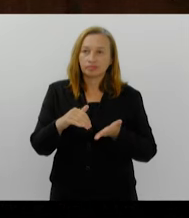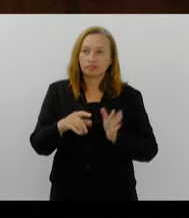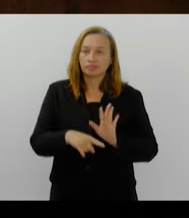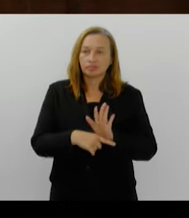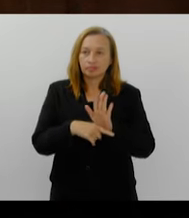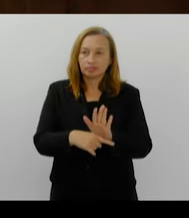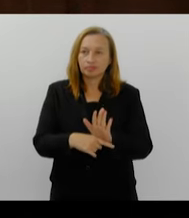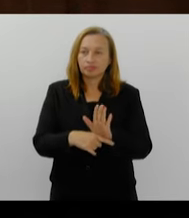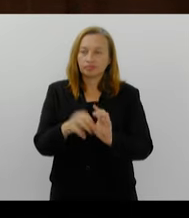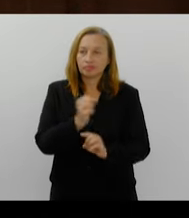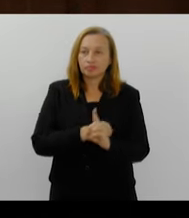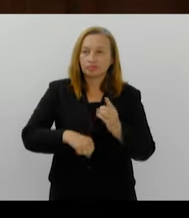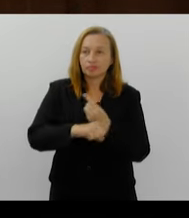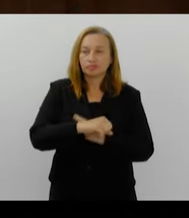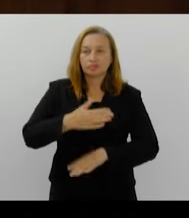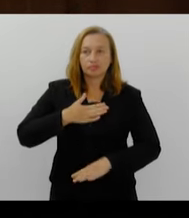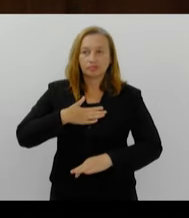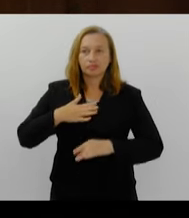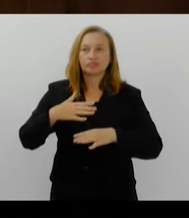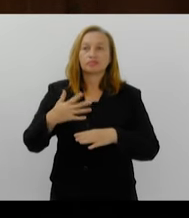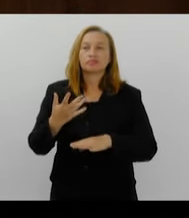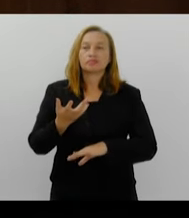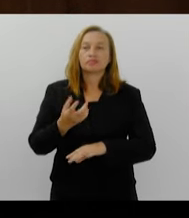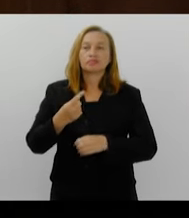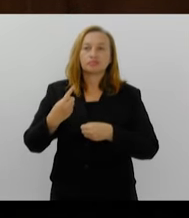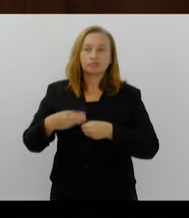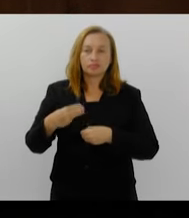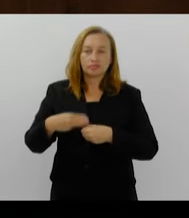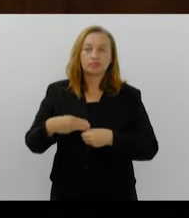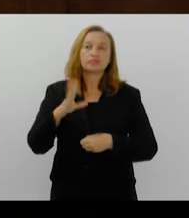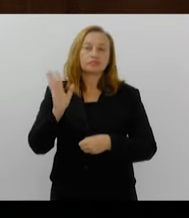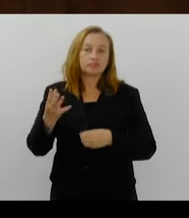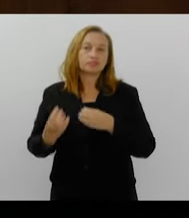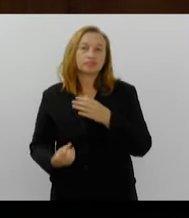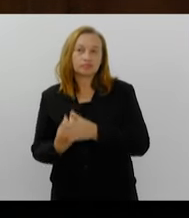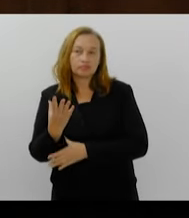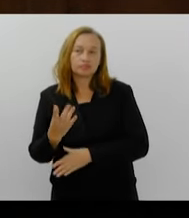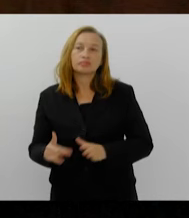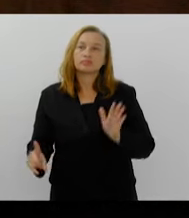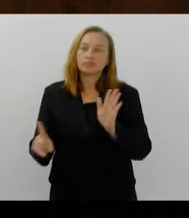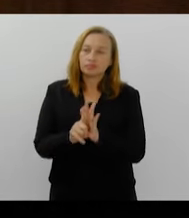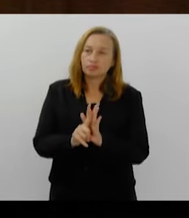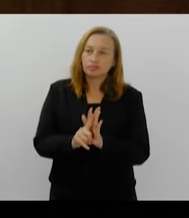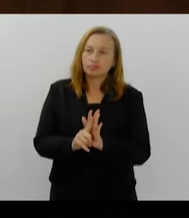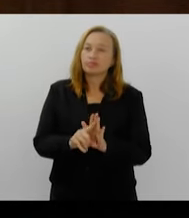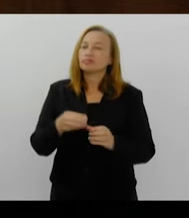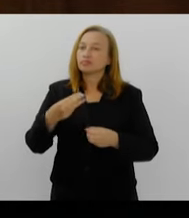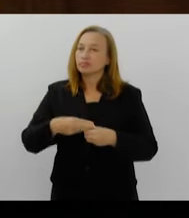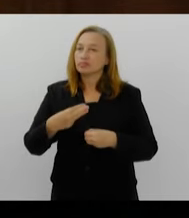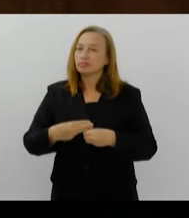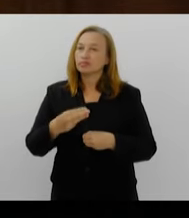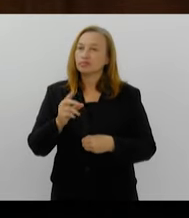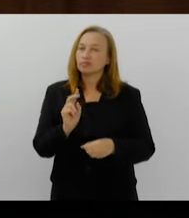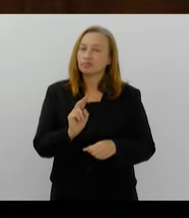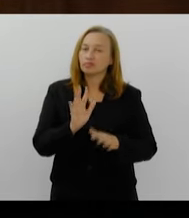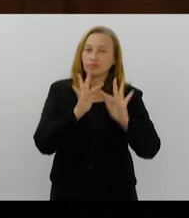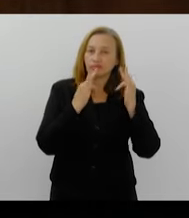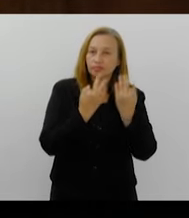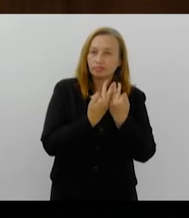meu município, fizemos uma lei municipal, não para a família guardiã, mas